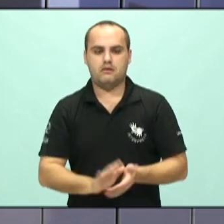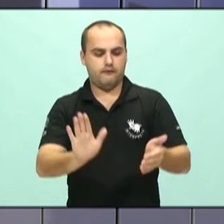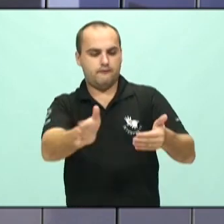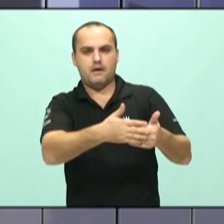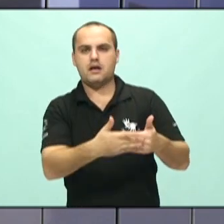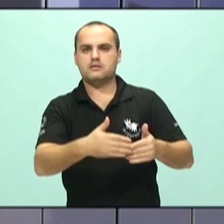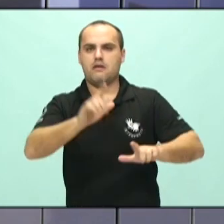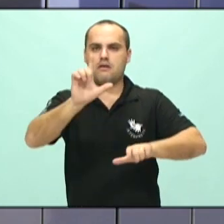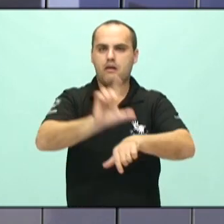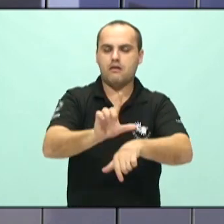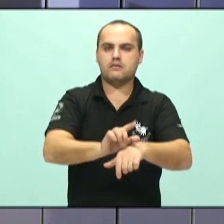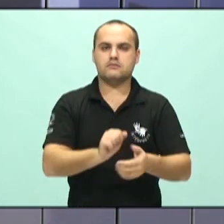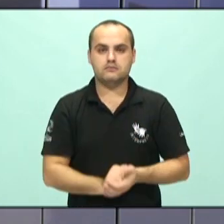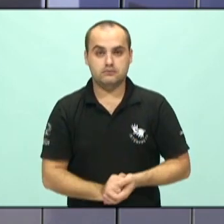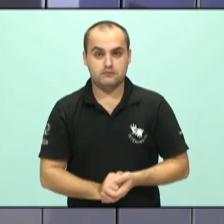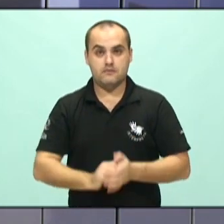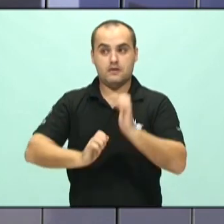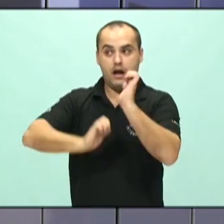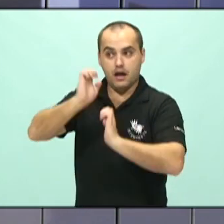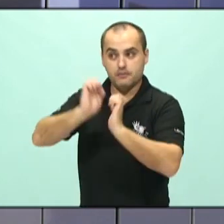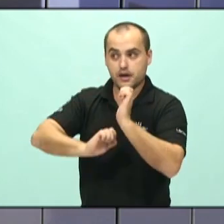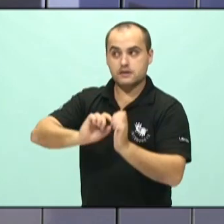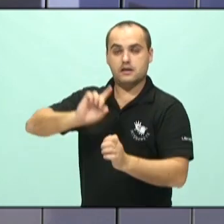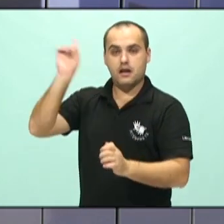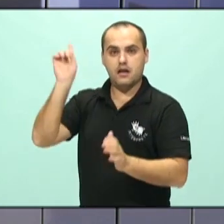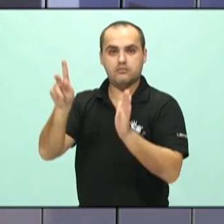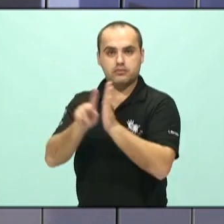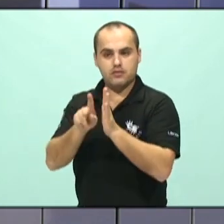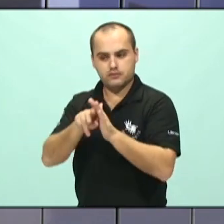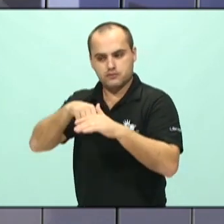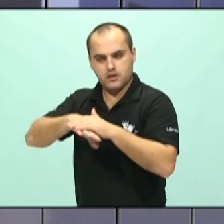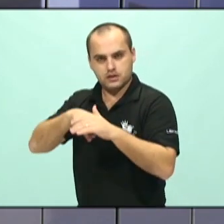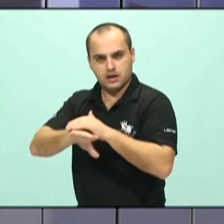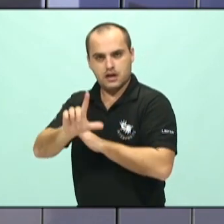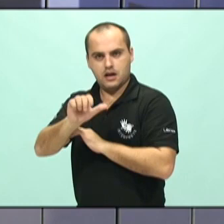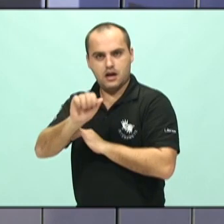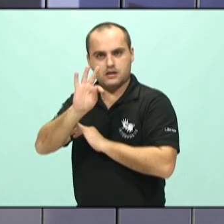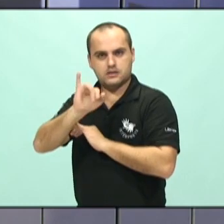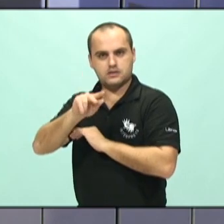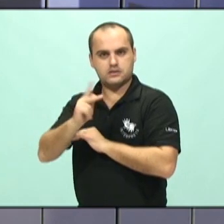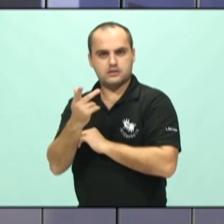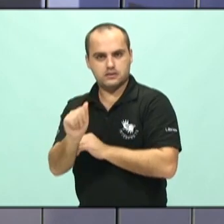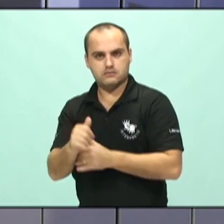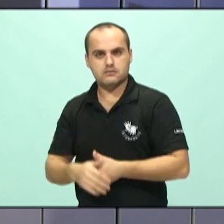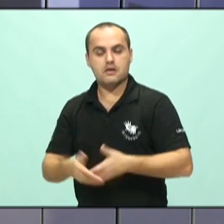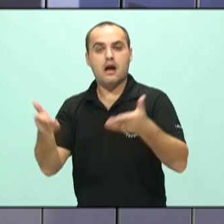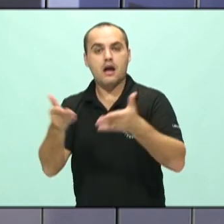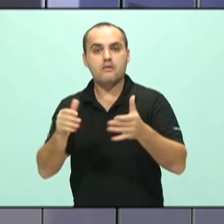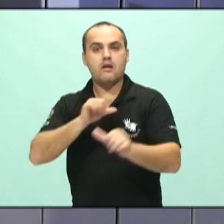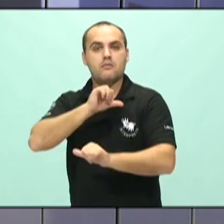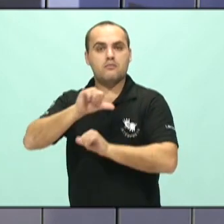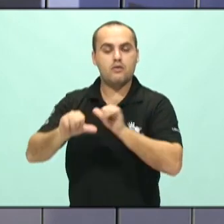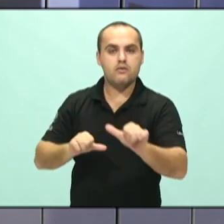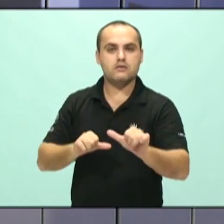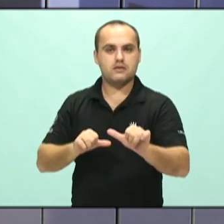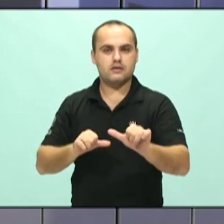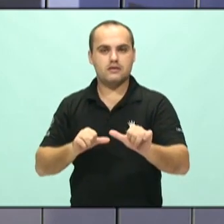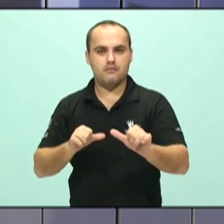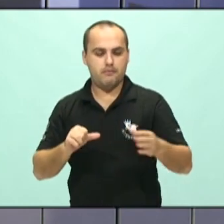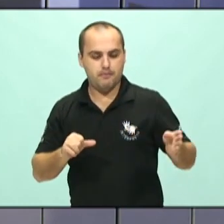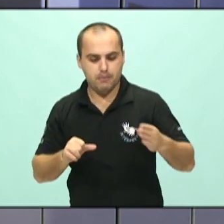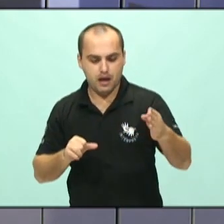dele. Aquela empresa se instalou lá para estocar latinha, mudou a atividade para processamento de restos de